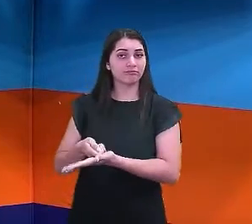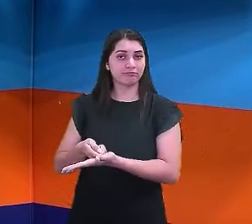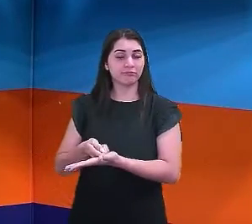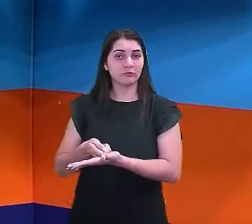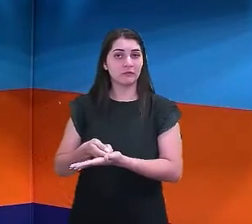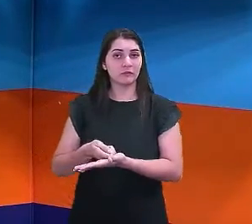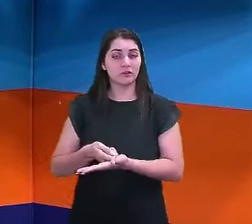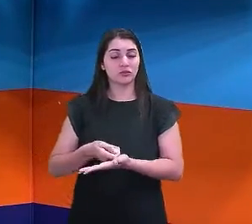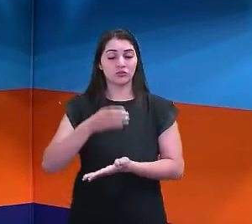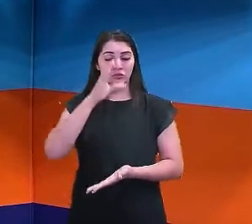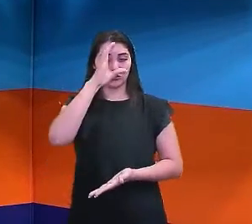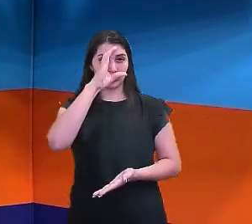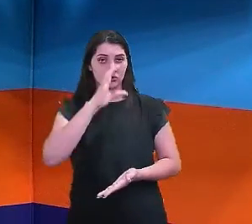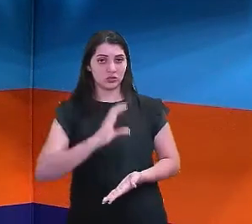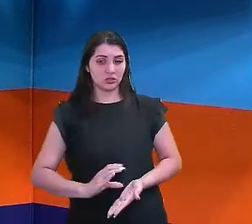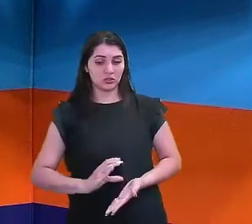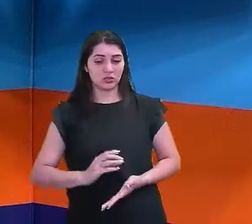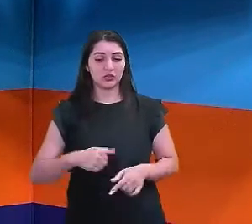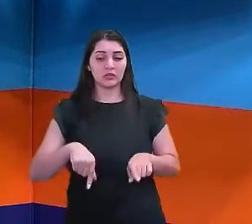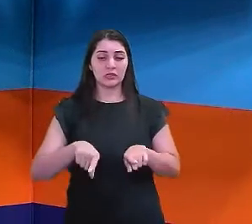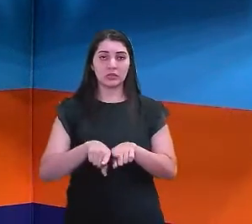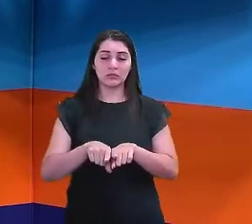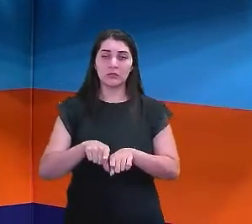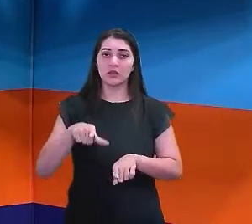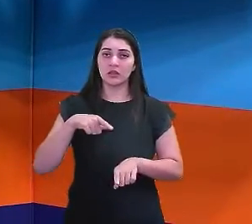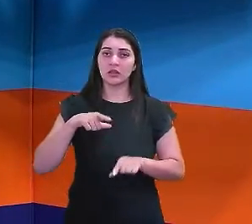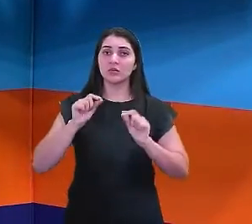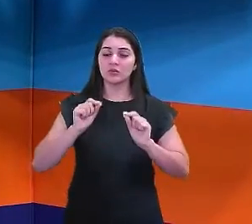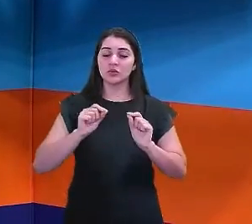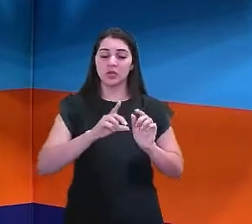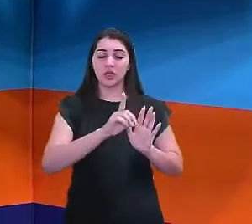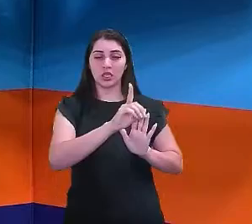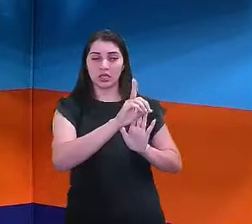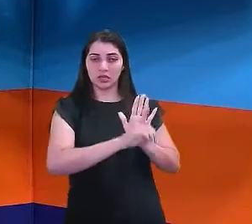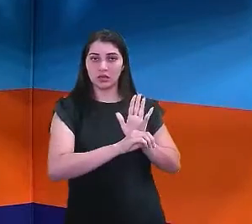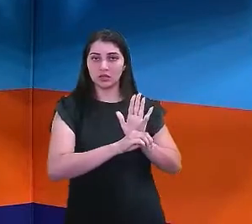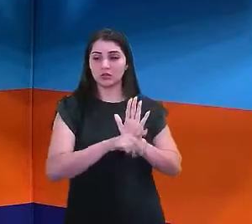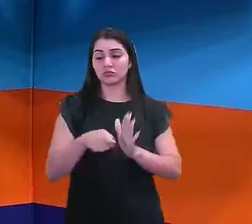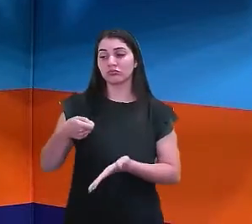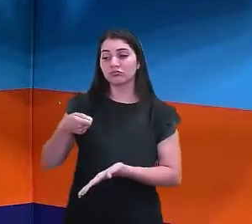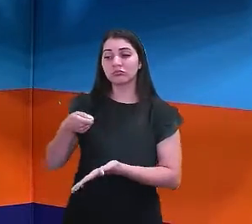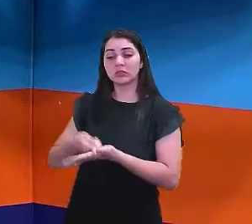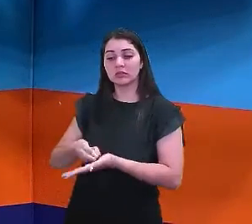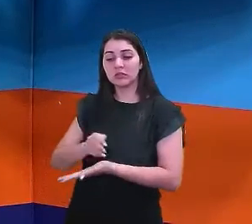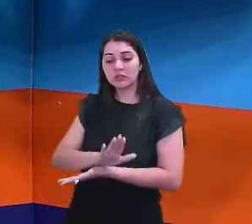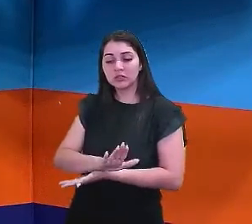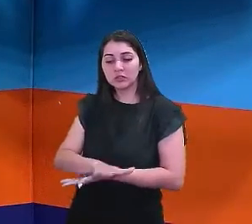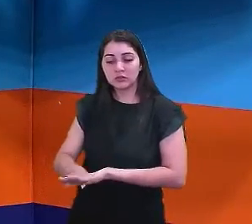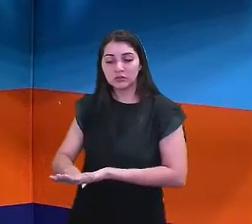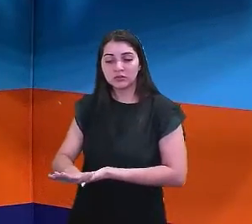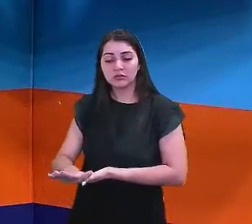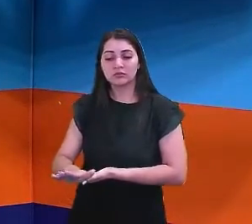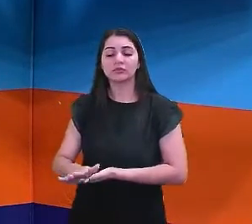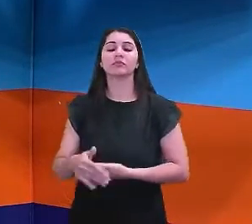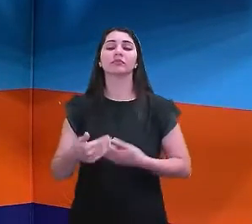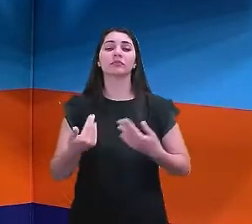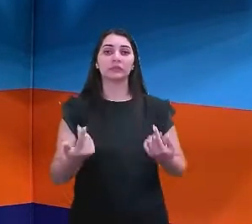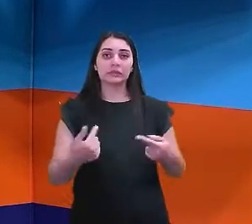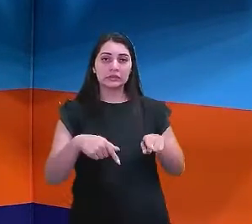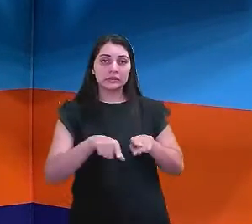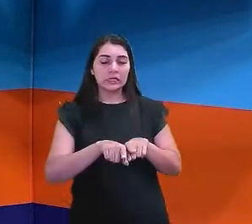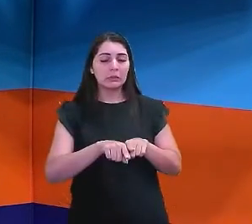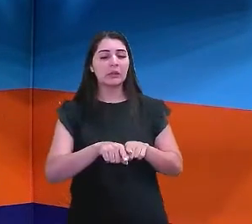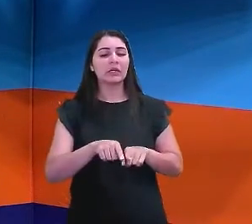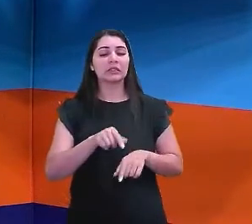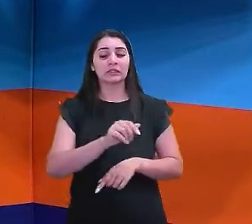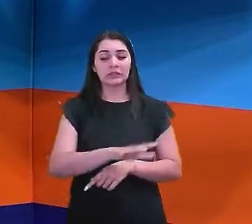cidadão, também temos os direitos e deveres das crianças e ainda aumento das crianças e dos